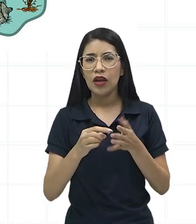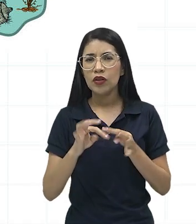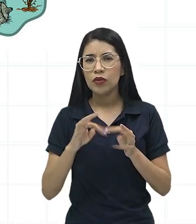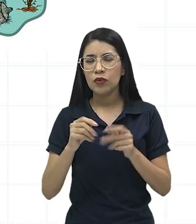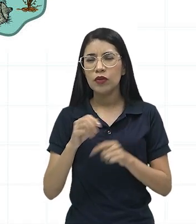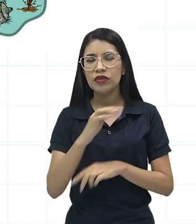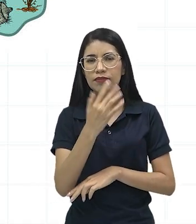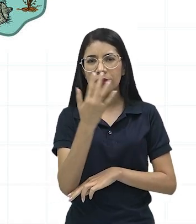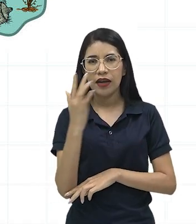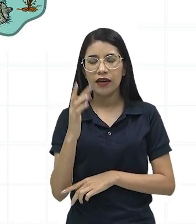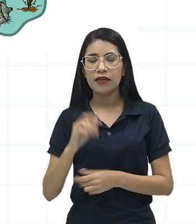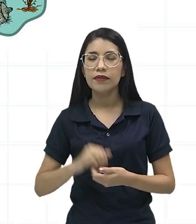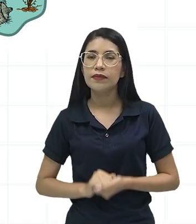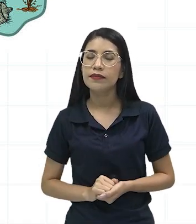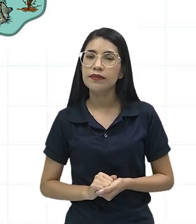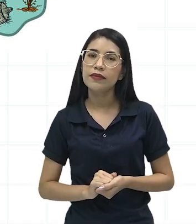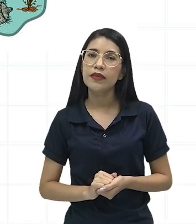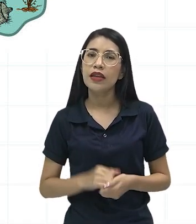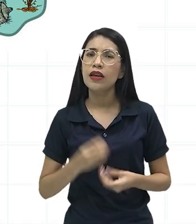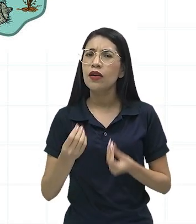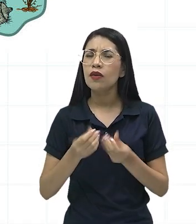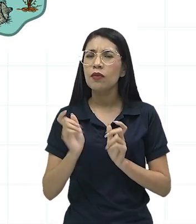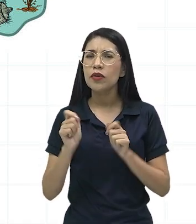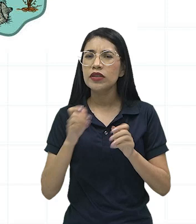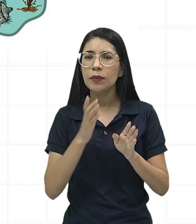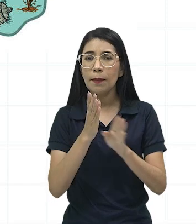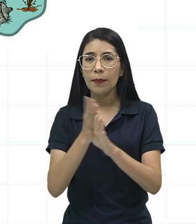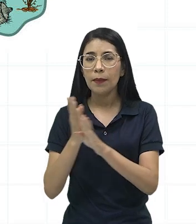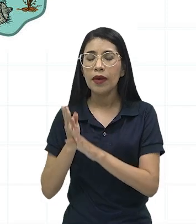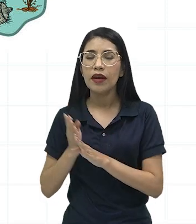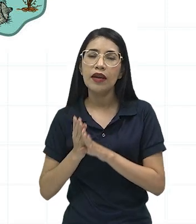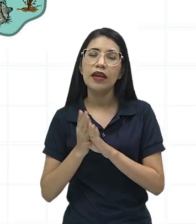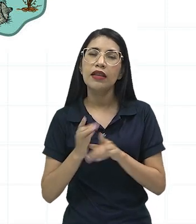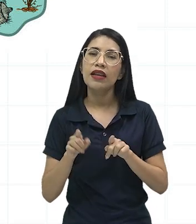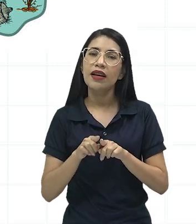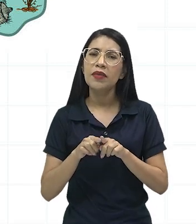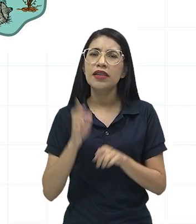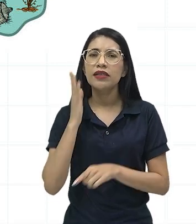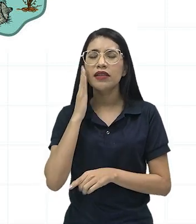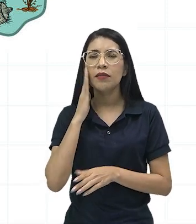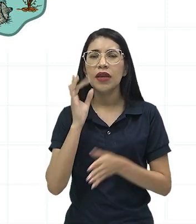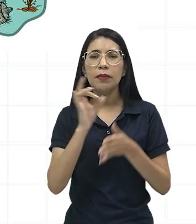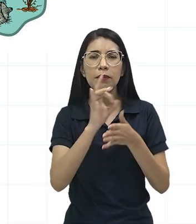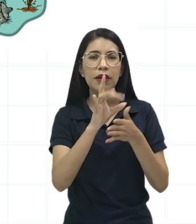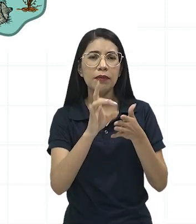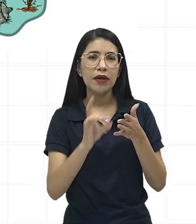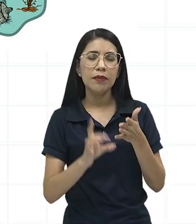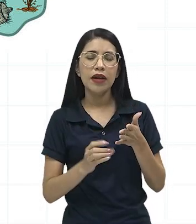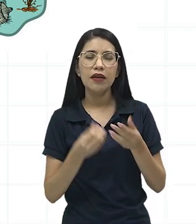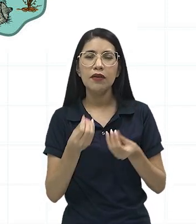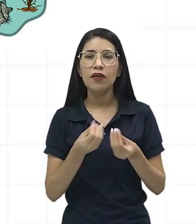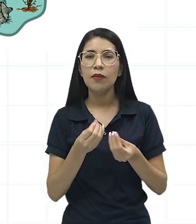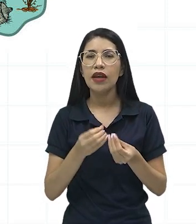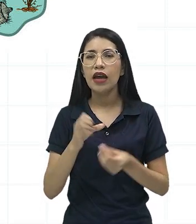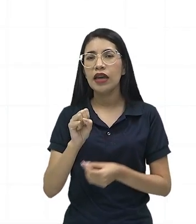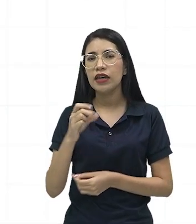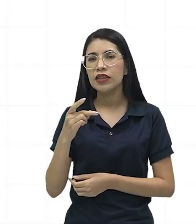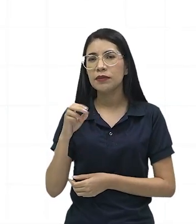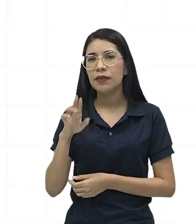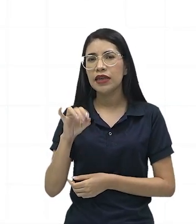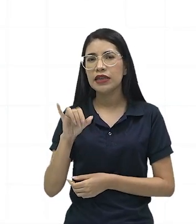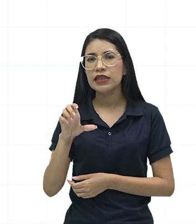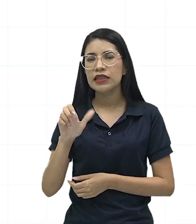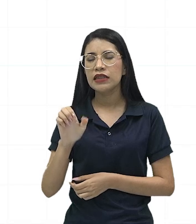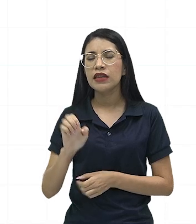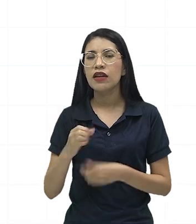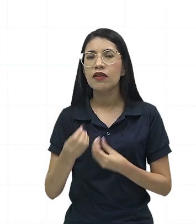vegetais. E como que eu posso aí identificar ou saber do que se trata uma espécie, né? Existe ali um conceito